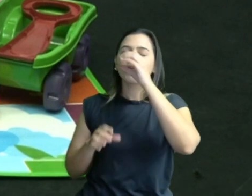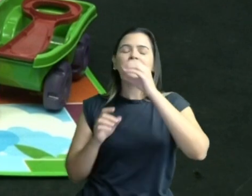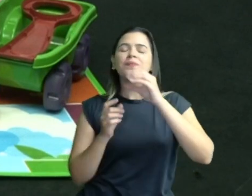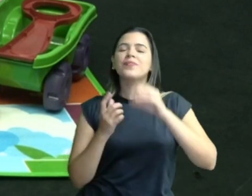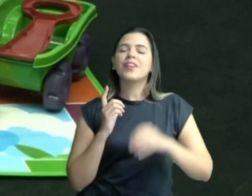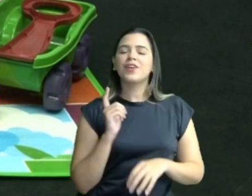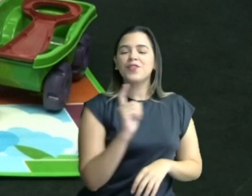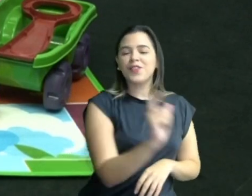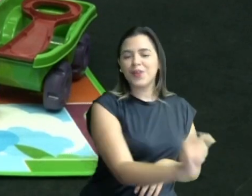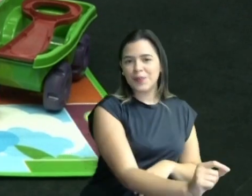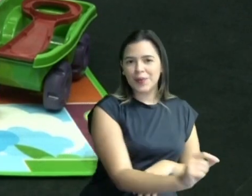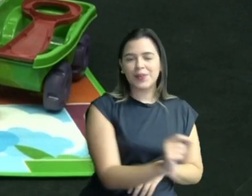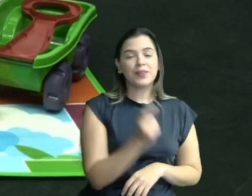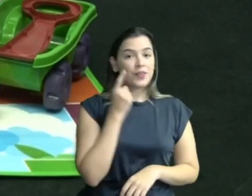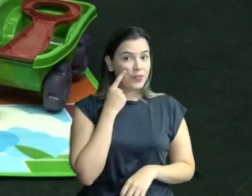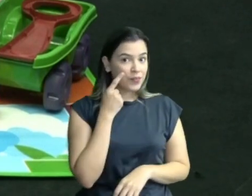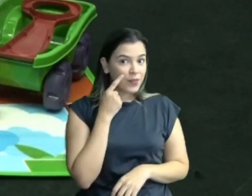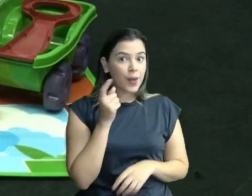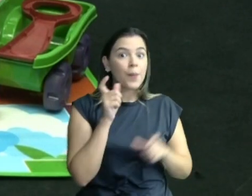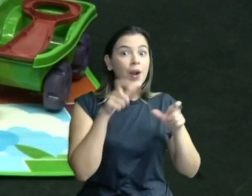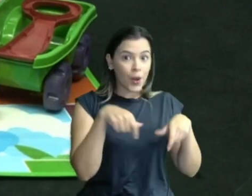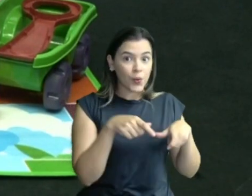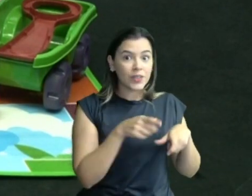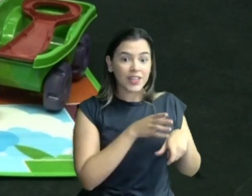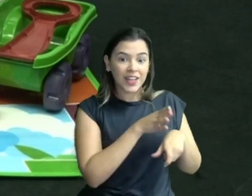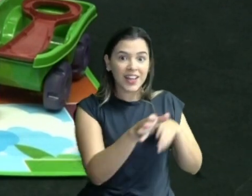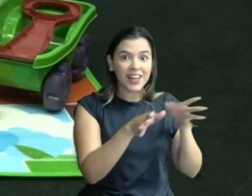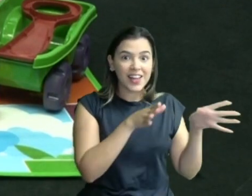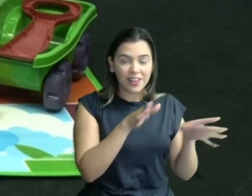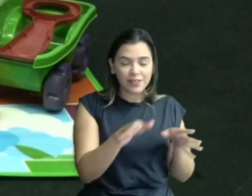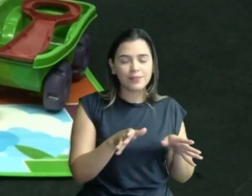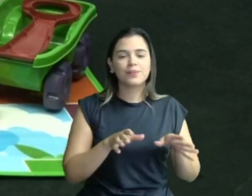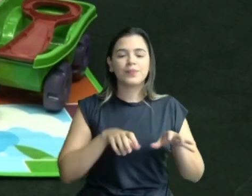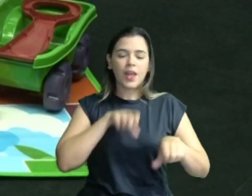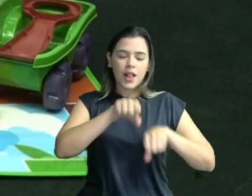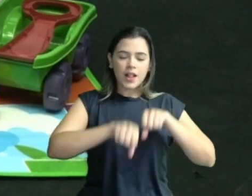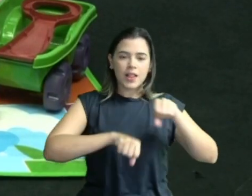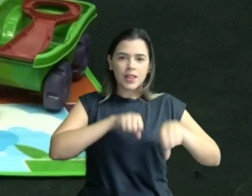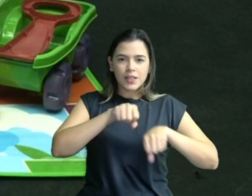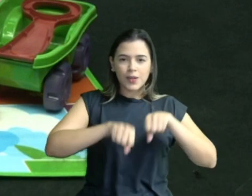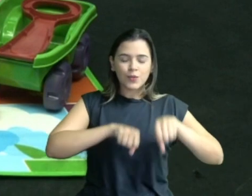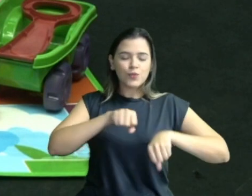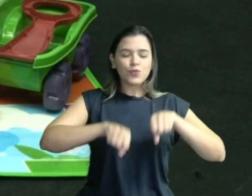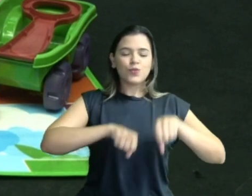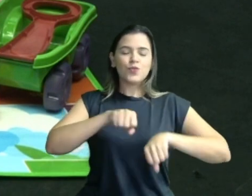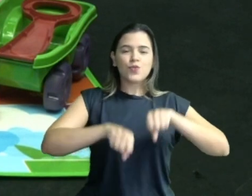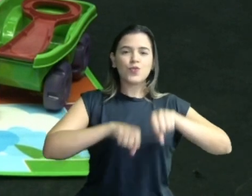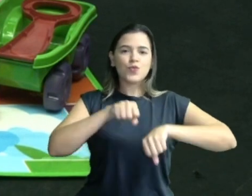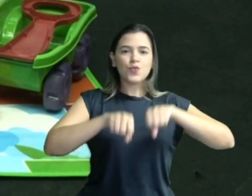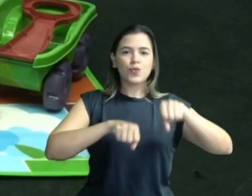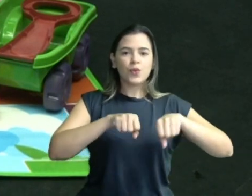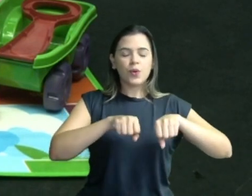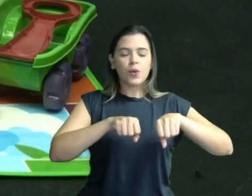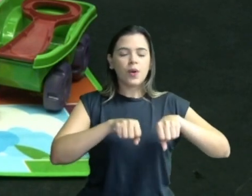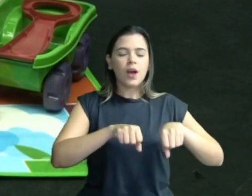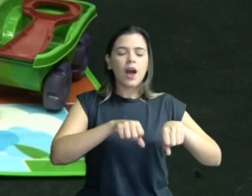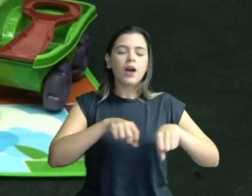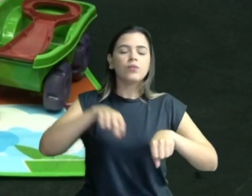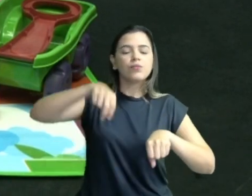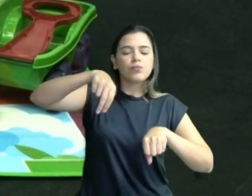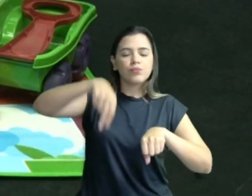vamos ver para onde o carteiro vai empurrando a bicicleta o carteiro a pé